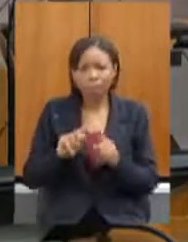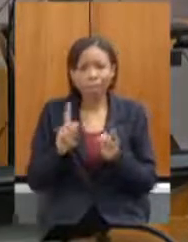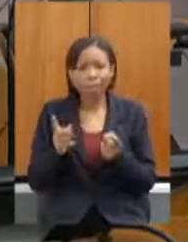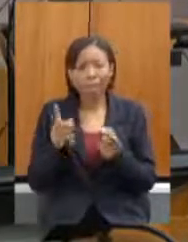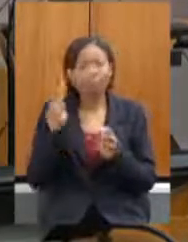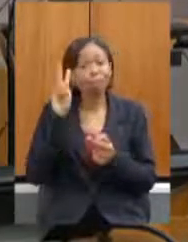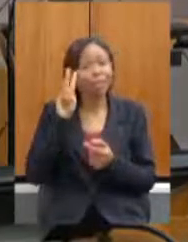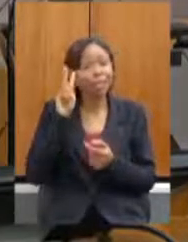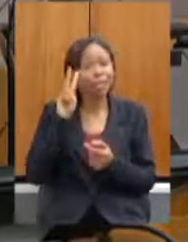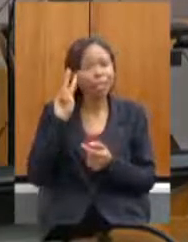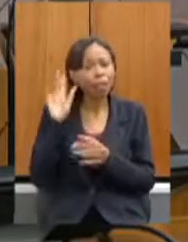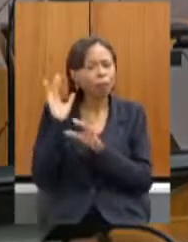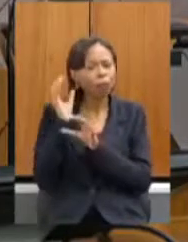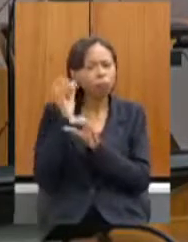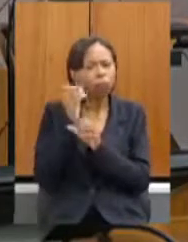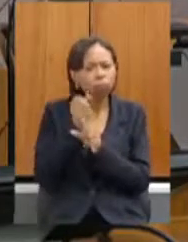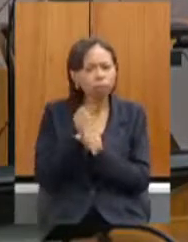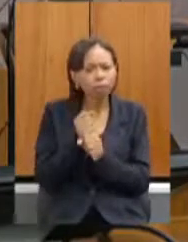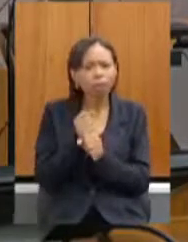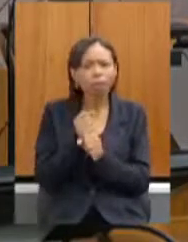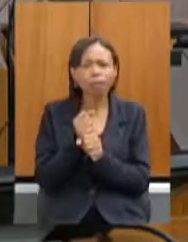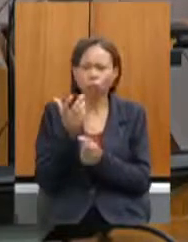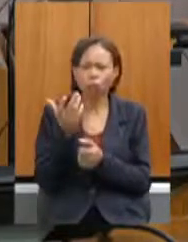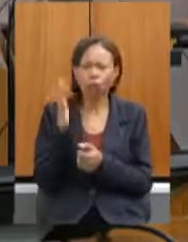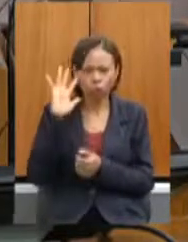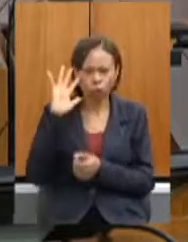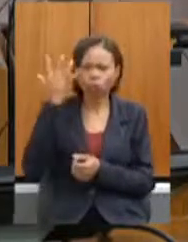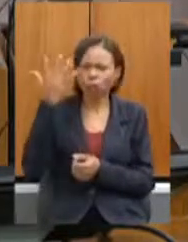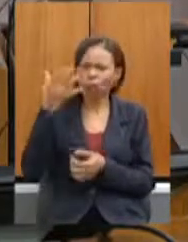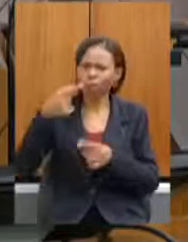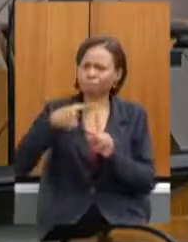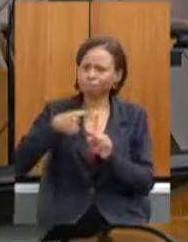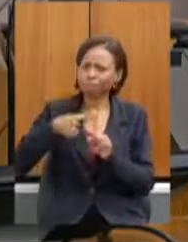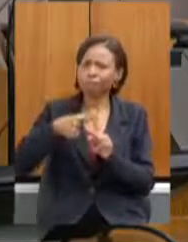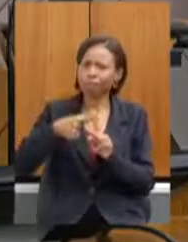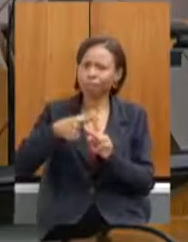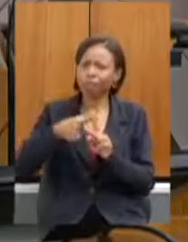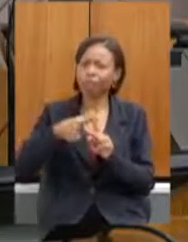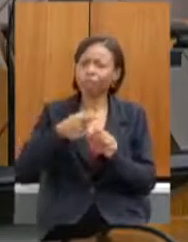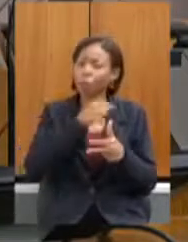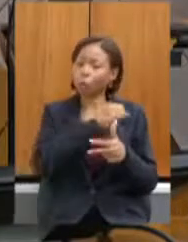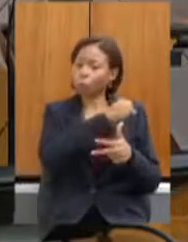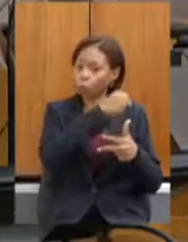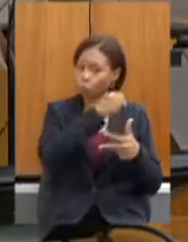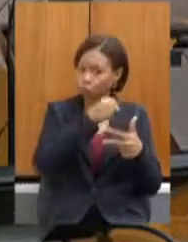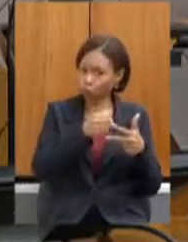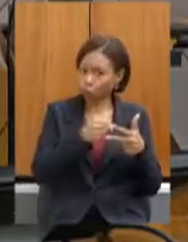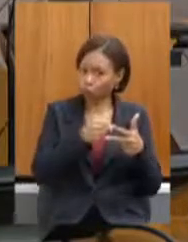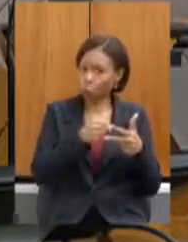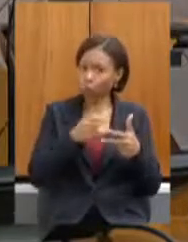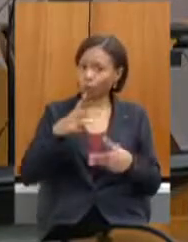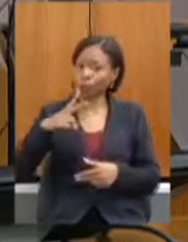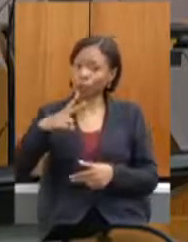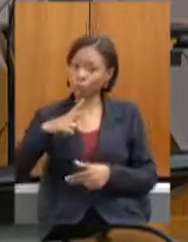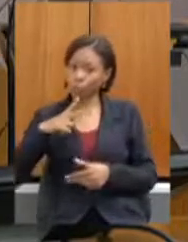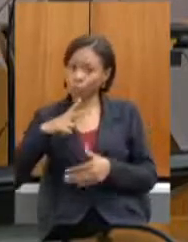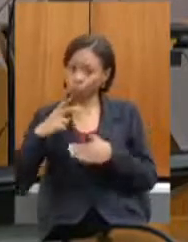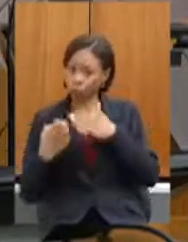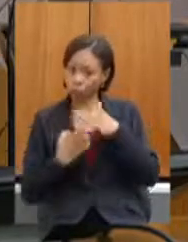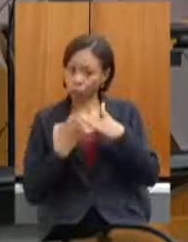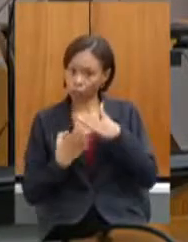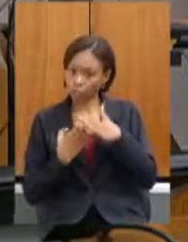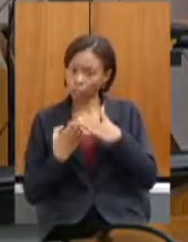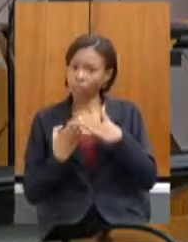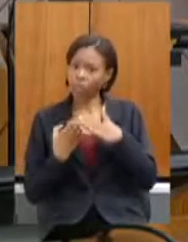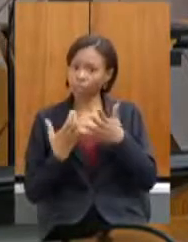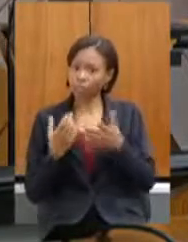resultados positivos e como uma atuação harmoniosa entre poder público iniciativa privada e sociedade e gera resultados